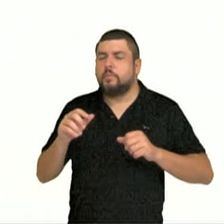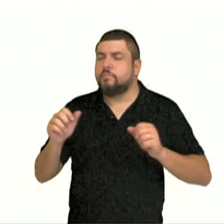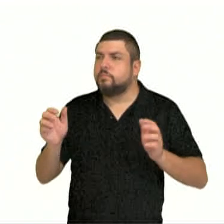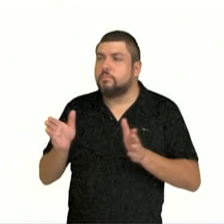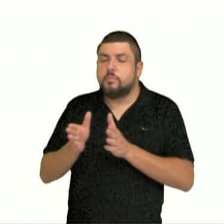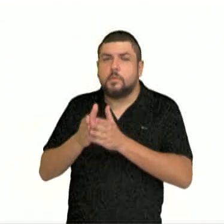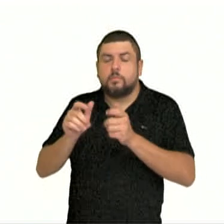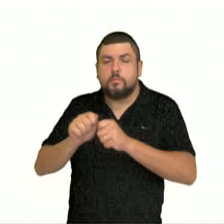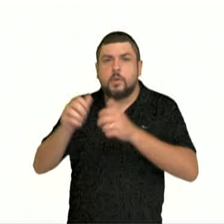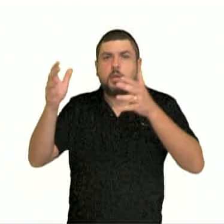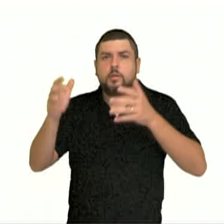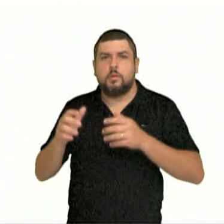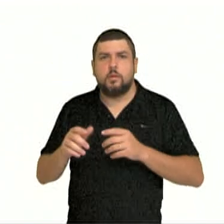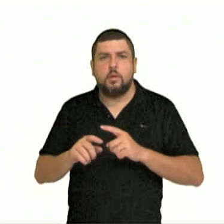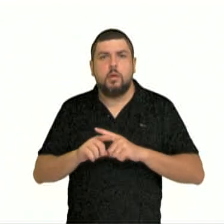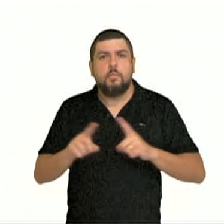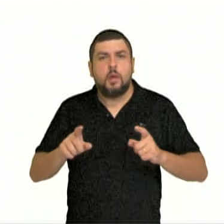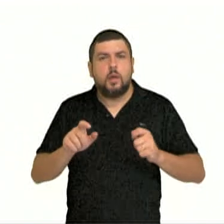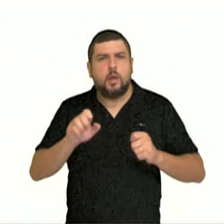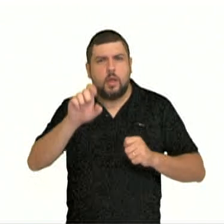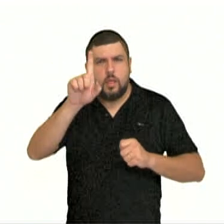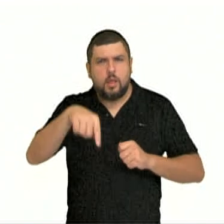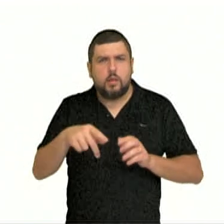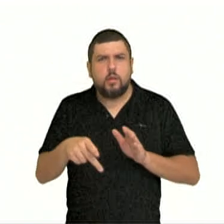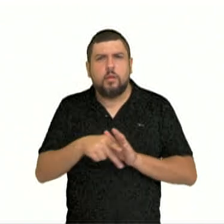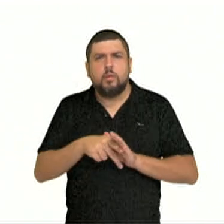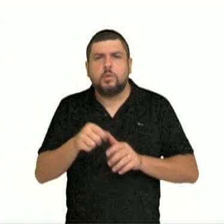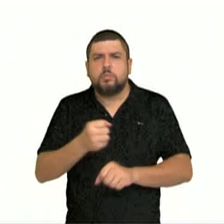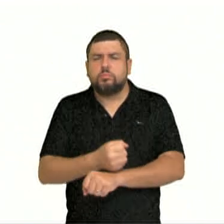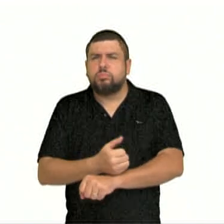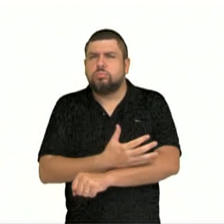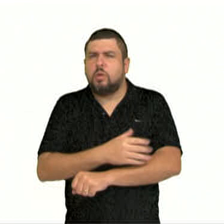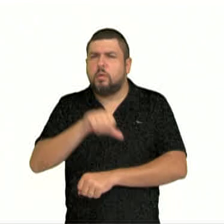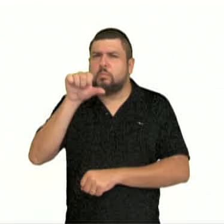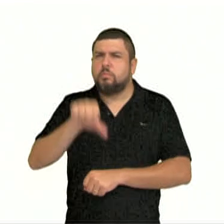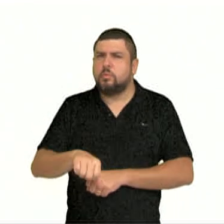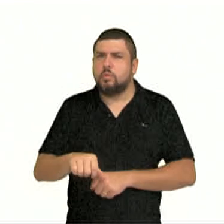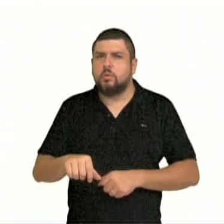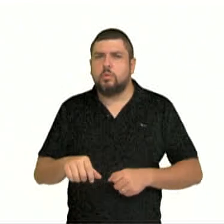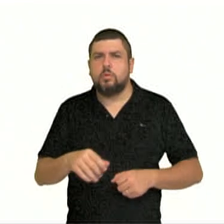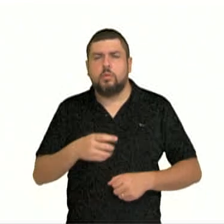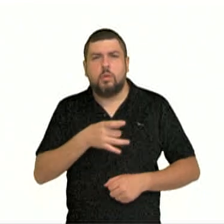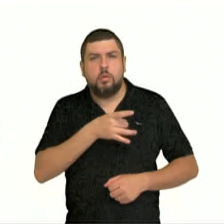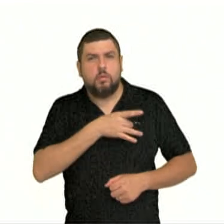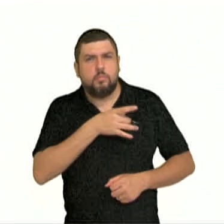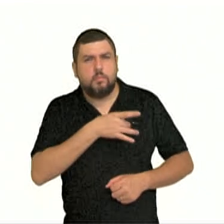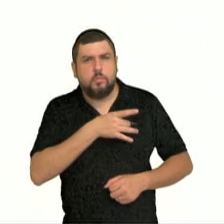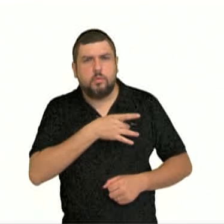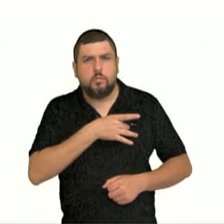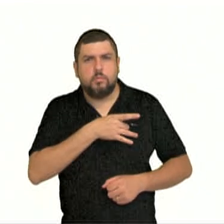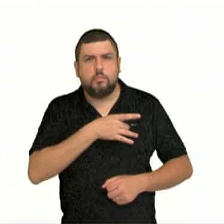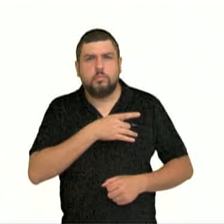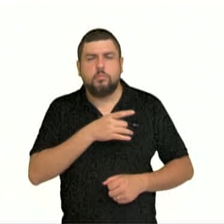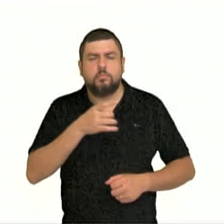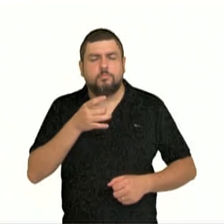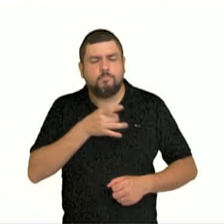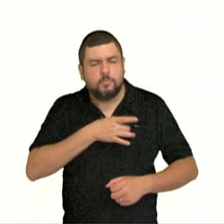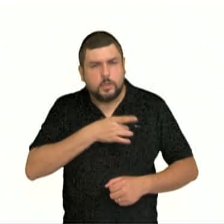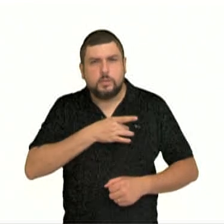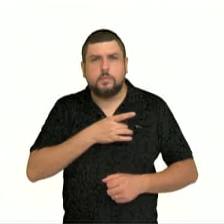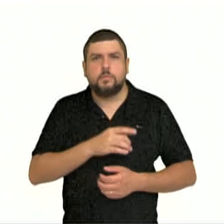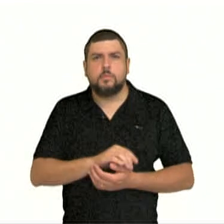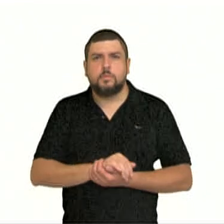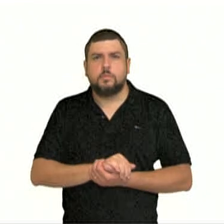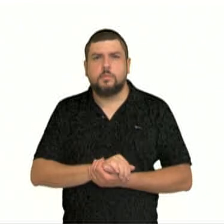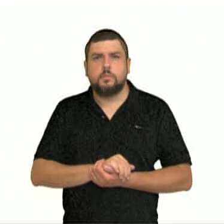nos aproximam dos piores sentimentos humanos. Medo, medo, medo. Então aqui,